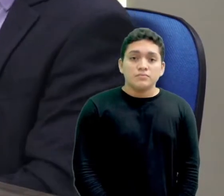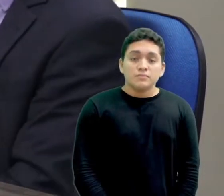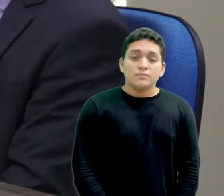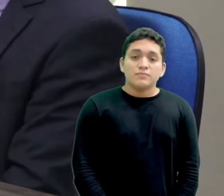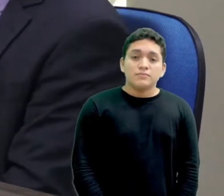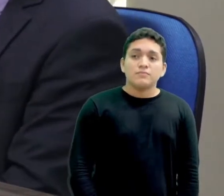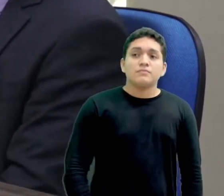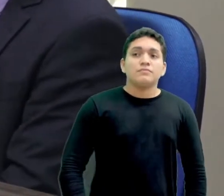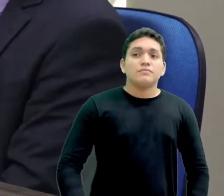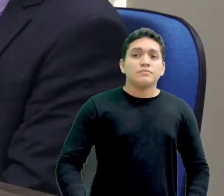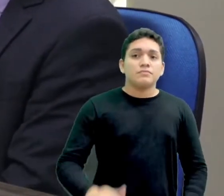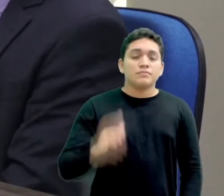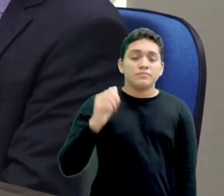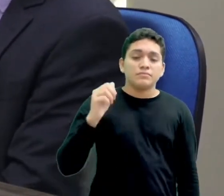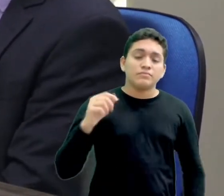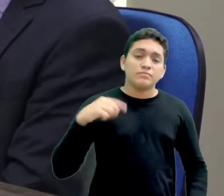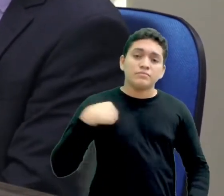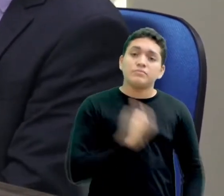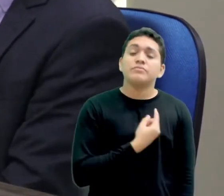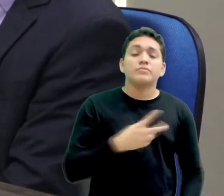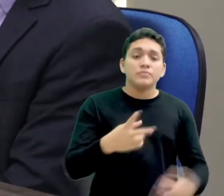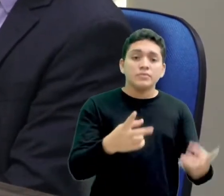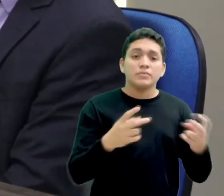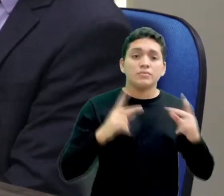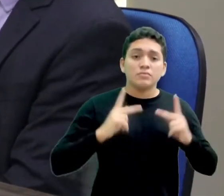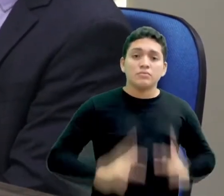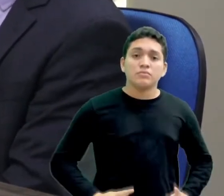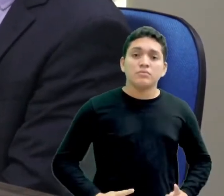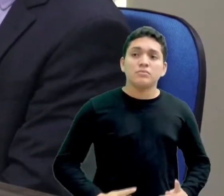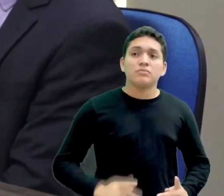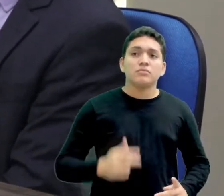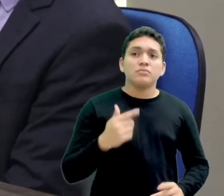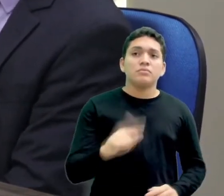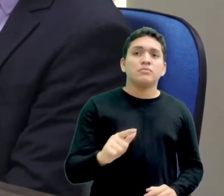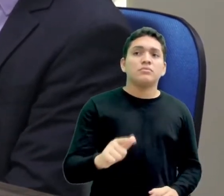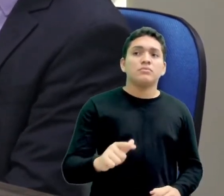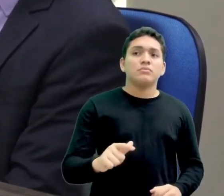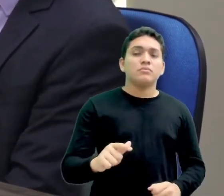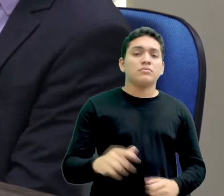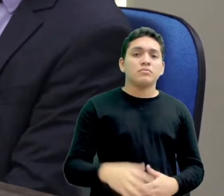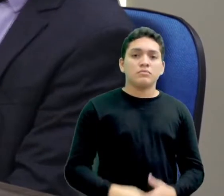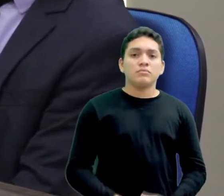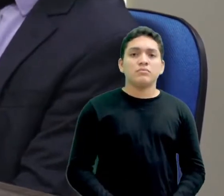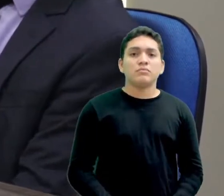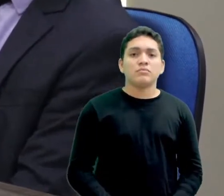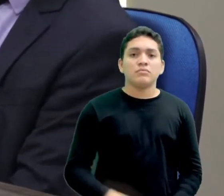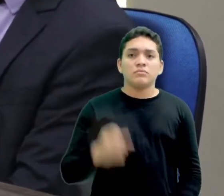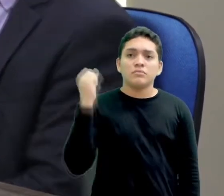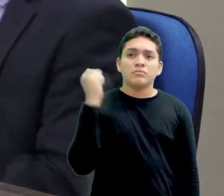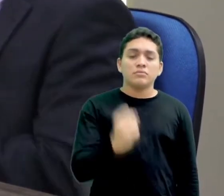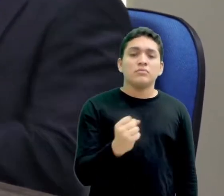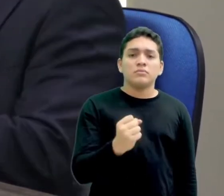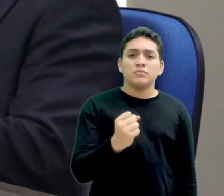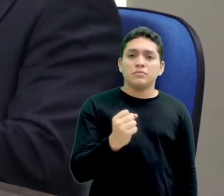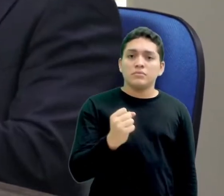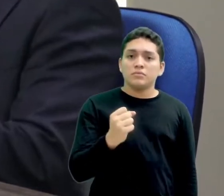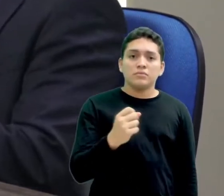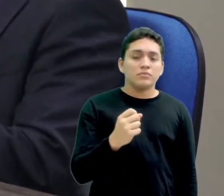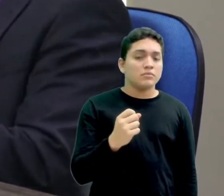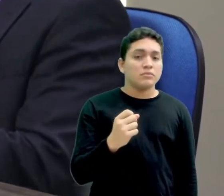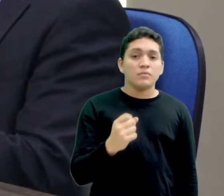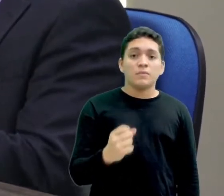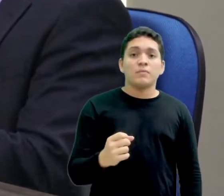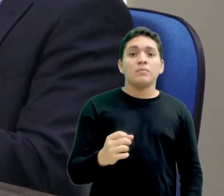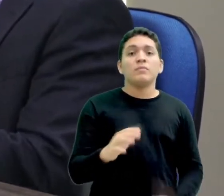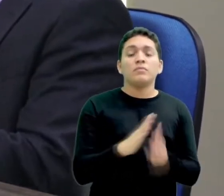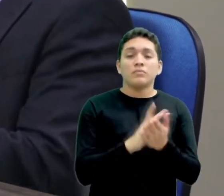errante. Nós podemos ver no caráter da lei, pelo menos quanto à questão do não matarás, e